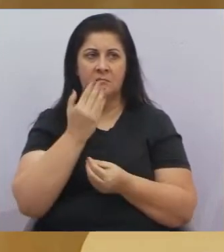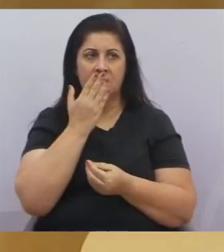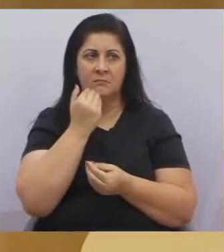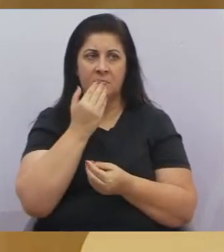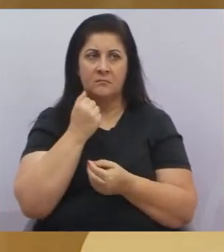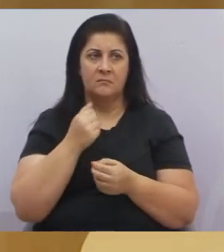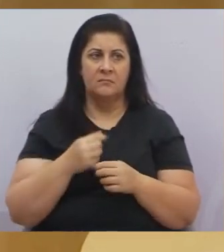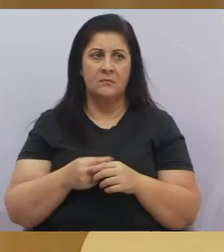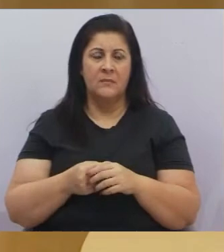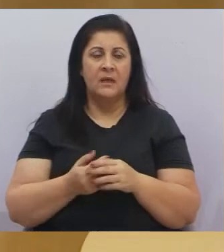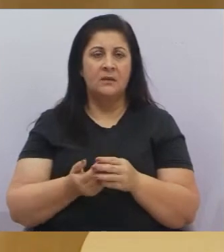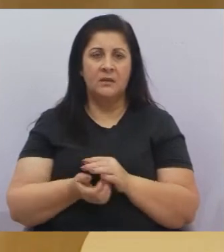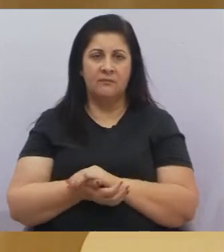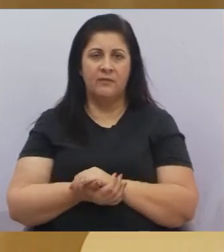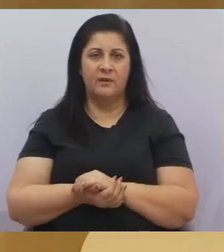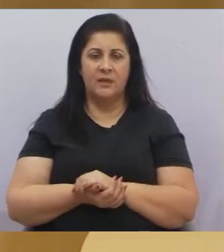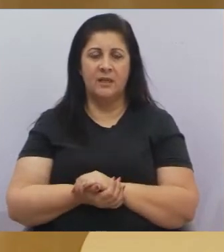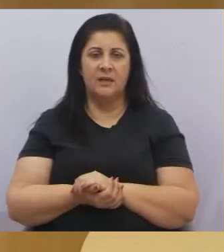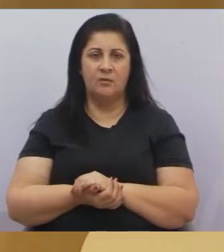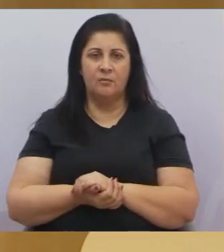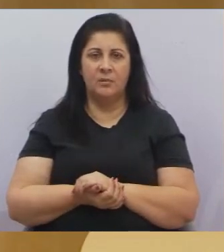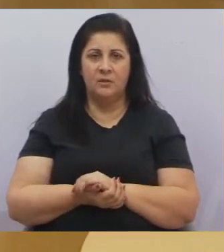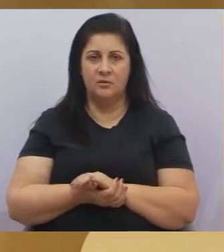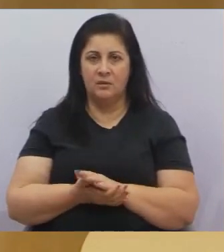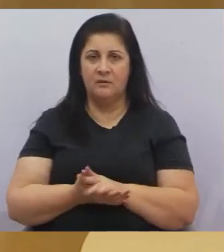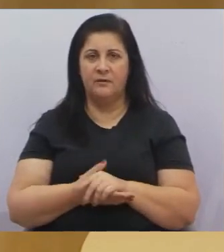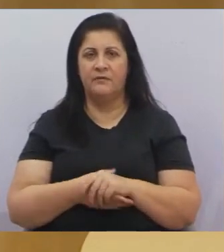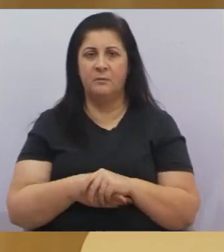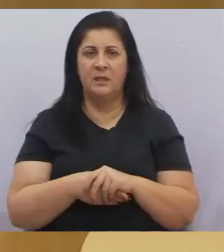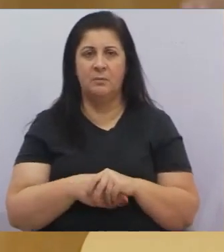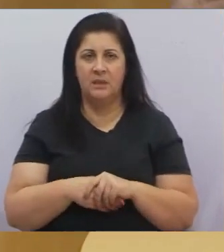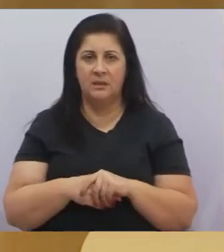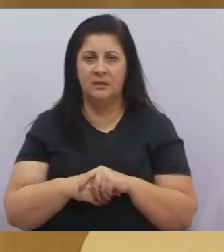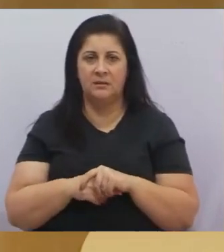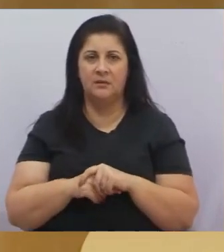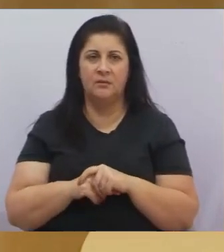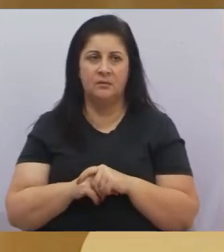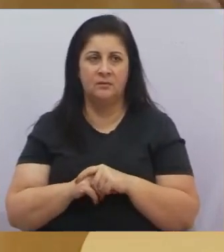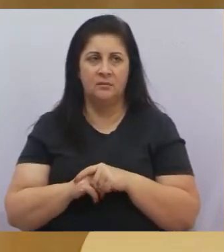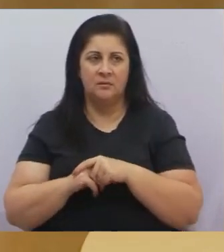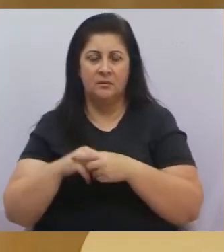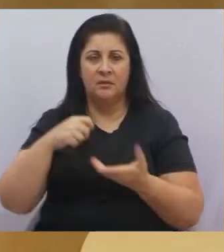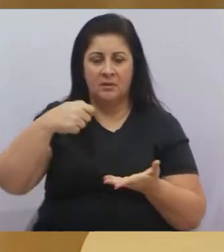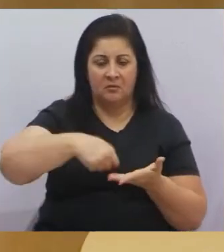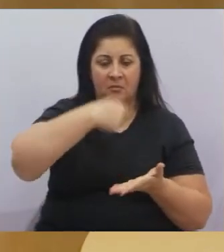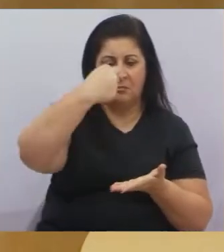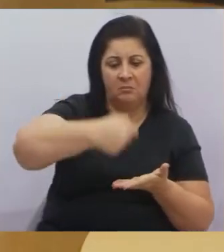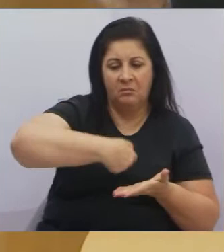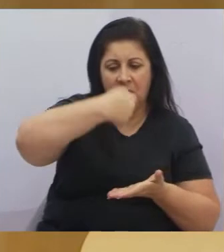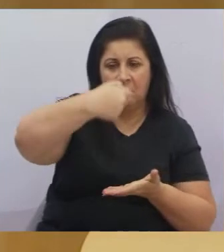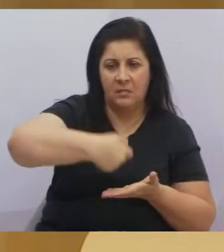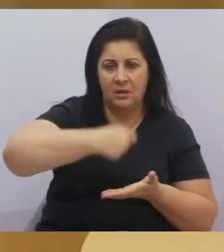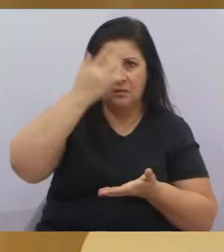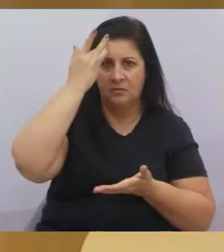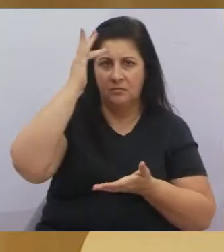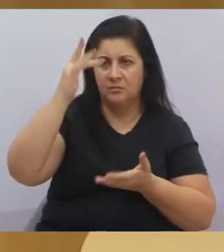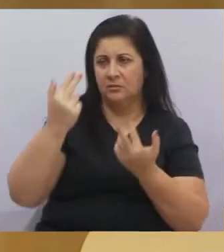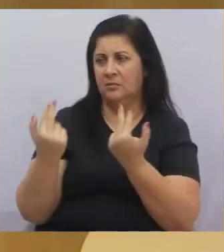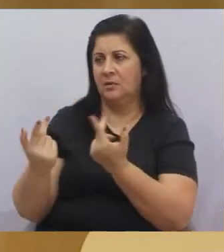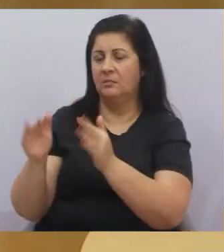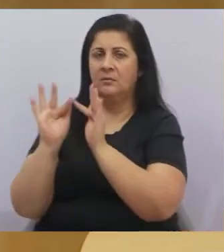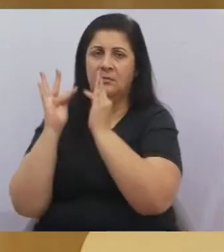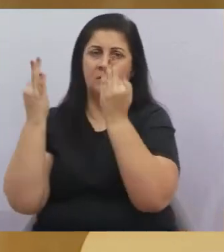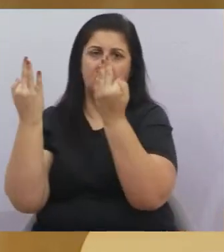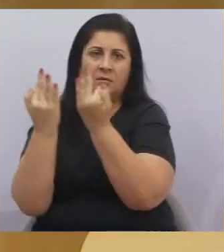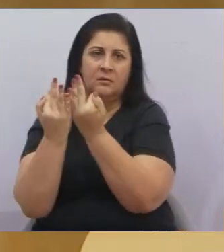sabia comer nem de garfo, nem de garfo, e comia de colher, no meio daquela família que tinha